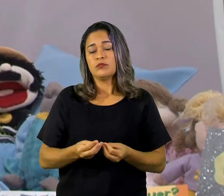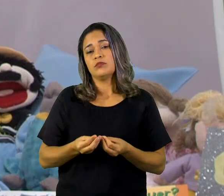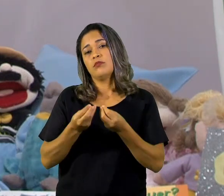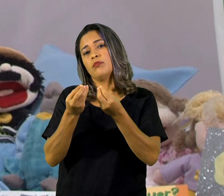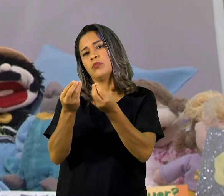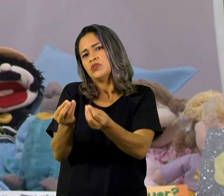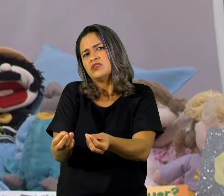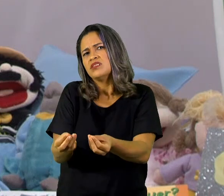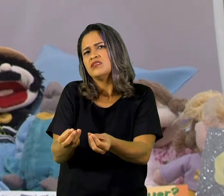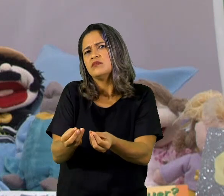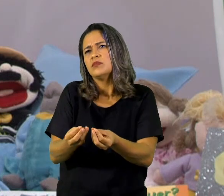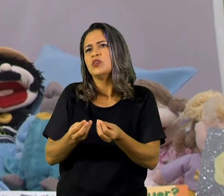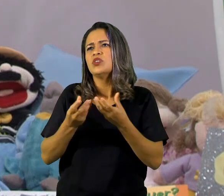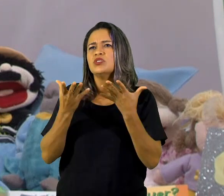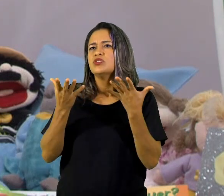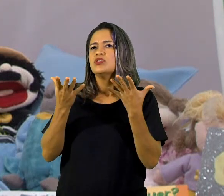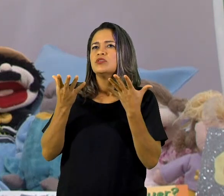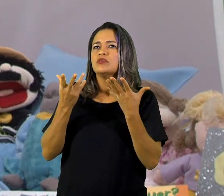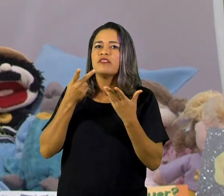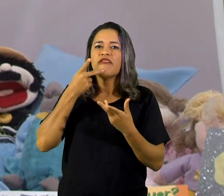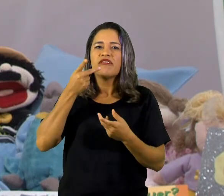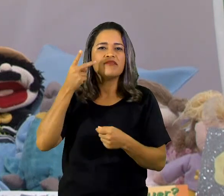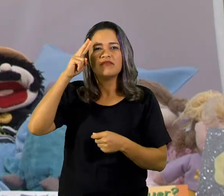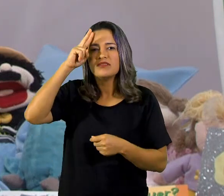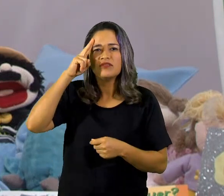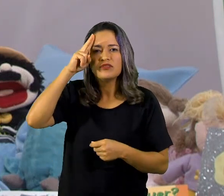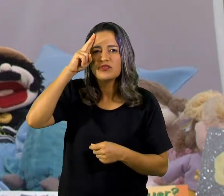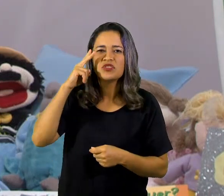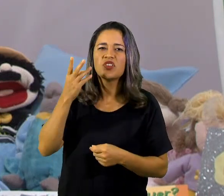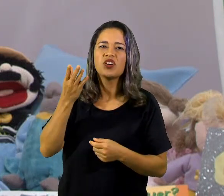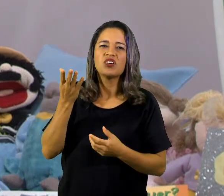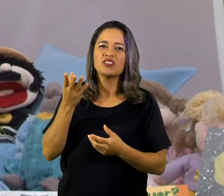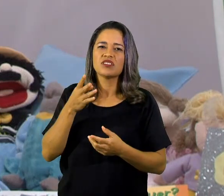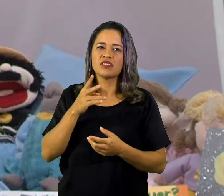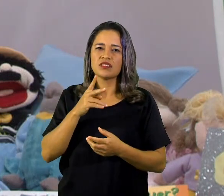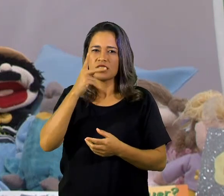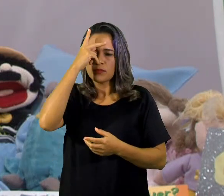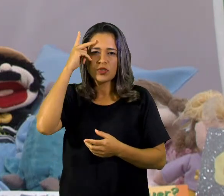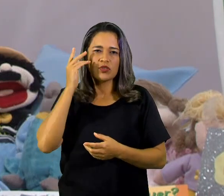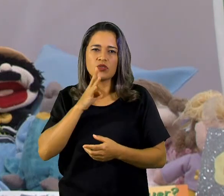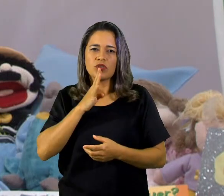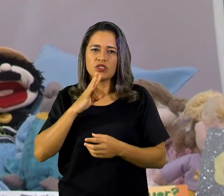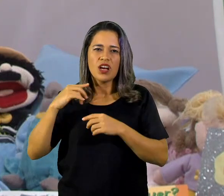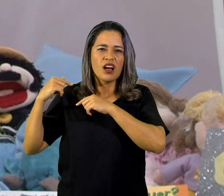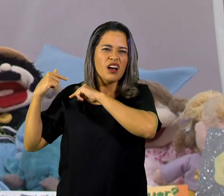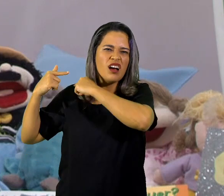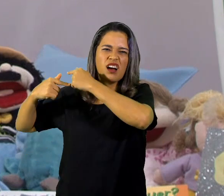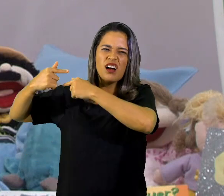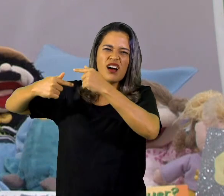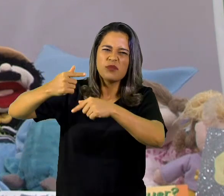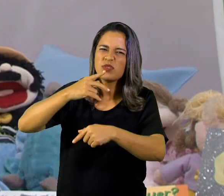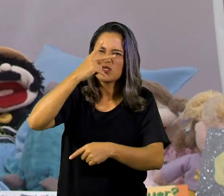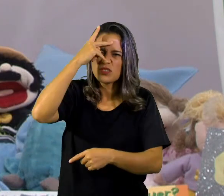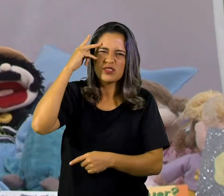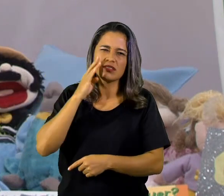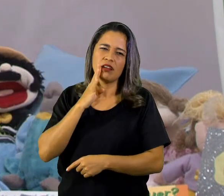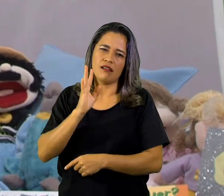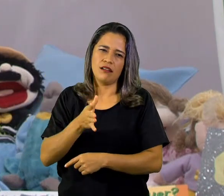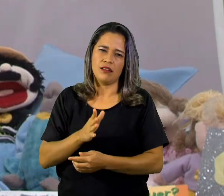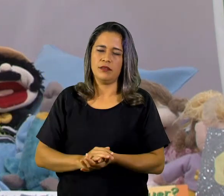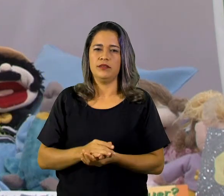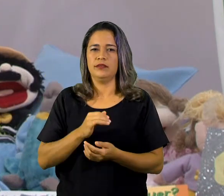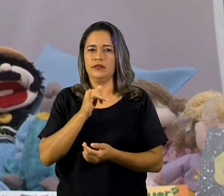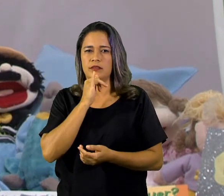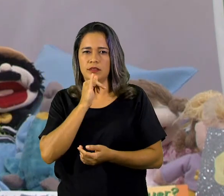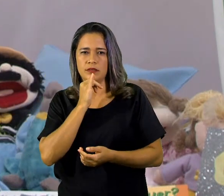contos clássicos, que são muito, muito significativos para o imaginário infantil, como o Chapeuzinho Vermelho,